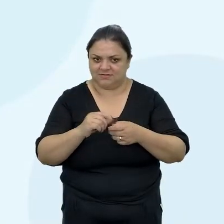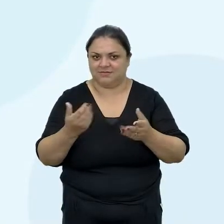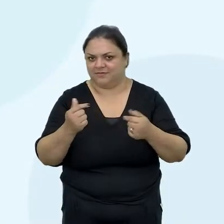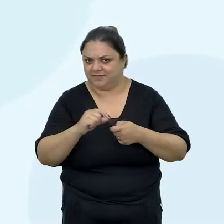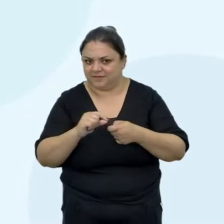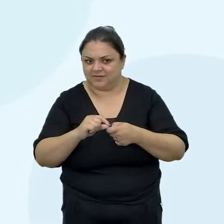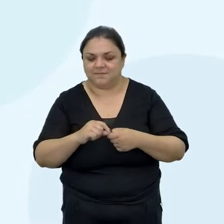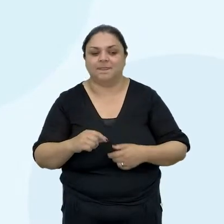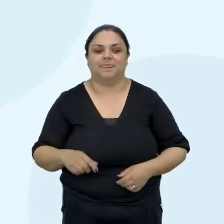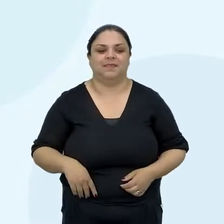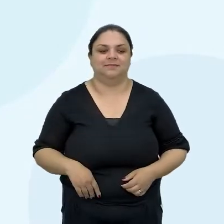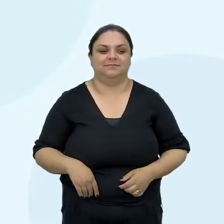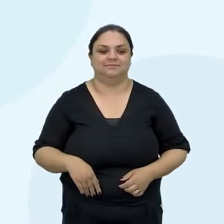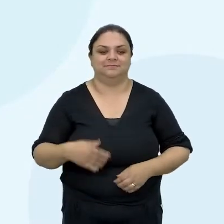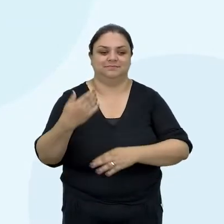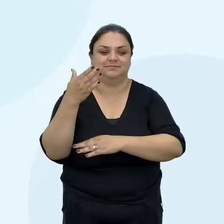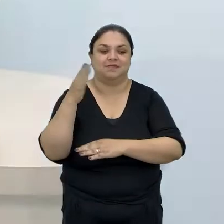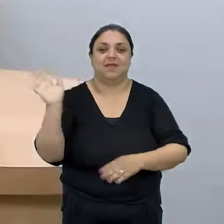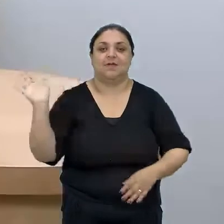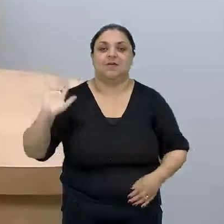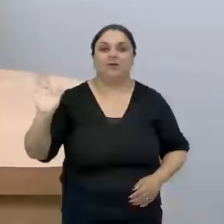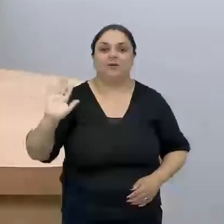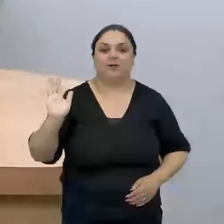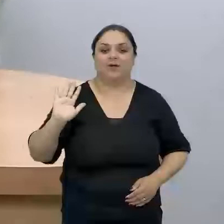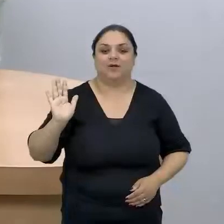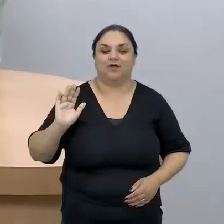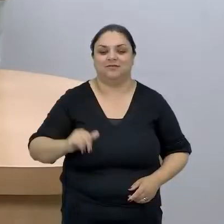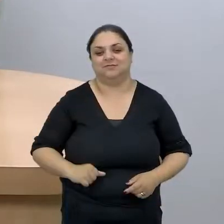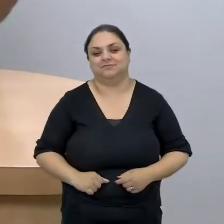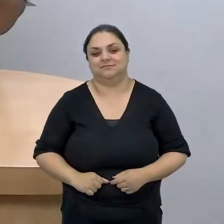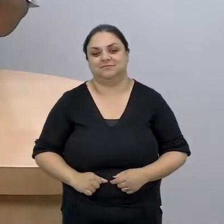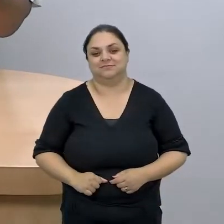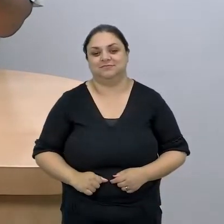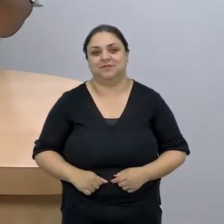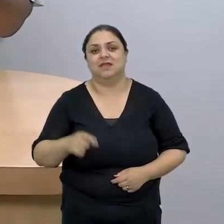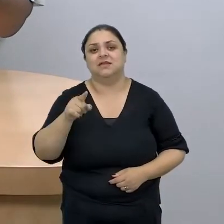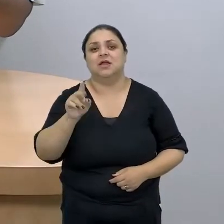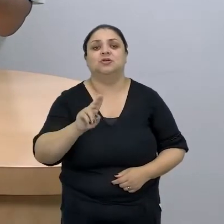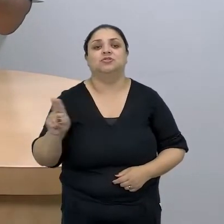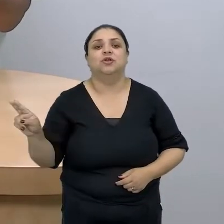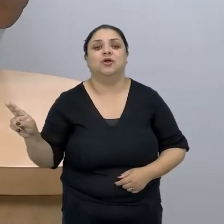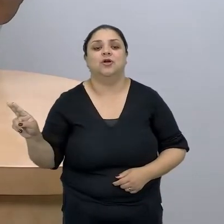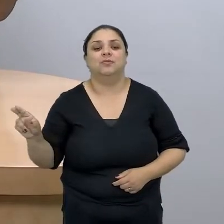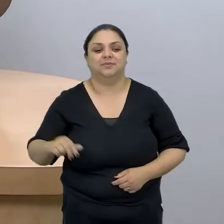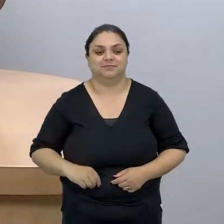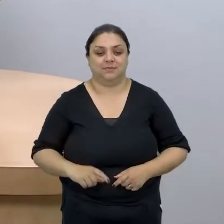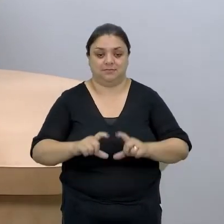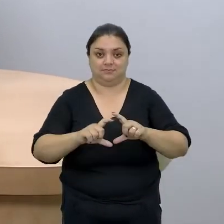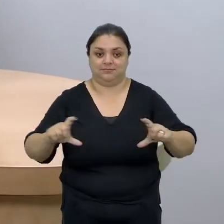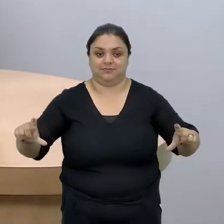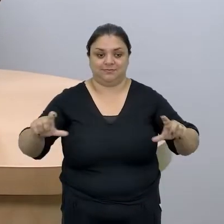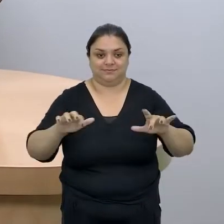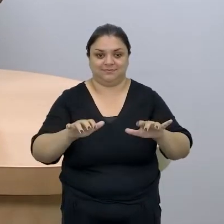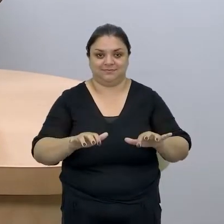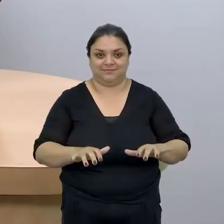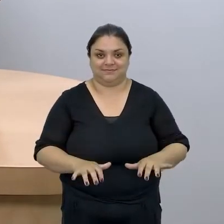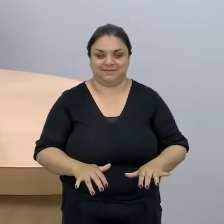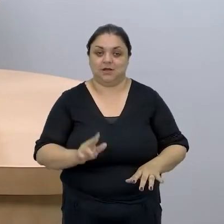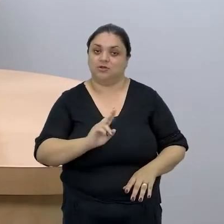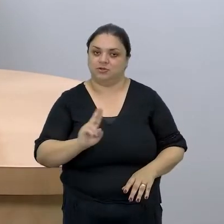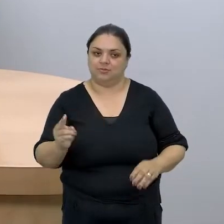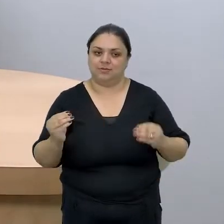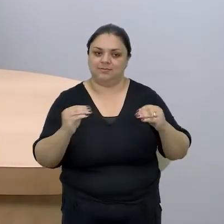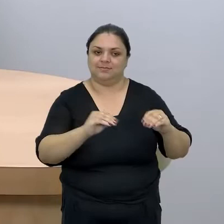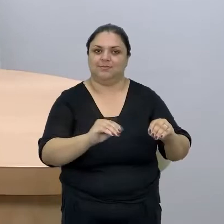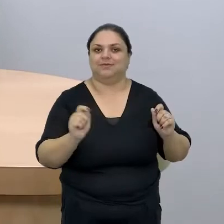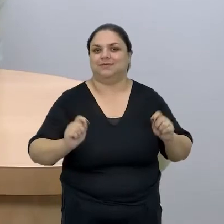assim: olá! 2 segundinhos. Aí em seguida ele vai perguntar: qual que é o seu nome? Aí vai abrir uma caixinha embaixo. E aí você vai digitar o nome. Legal. O